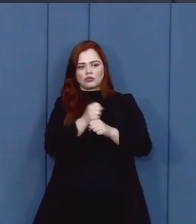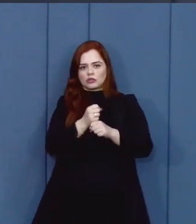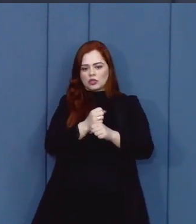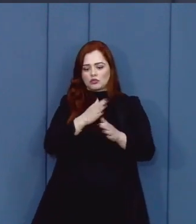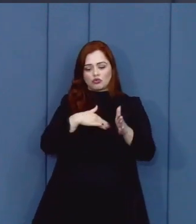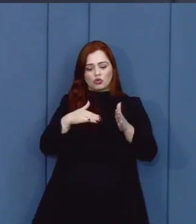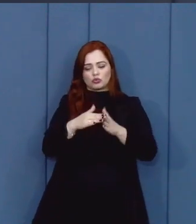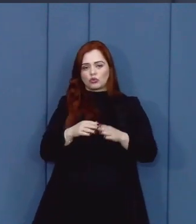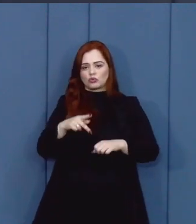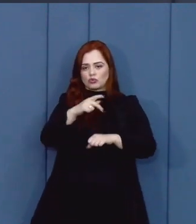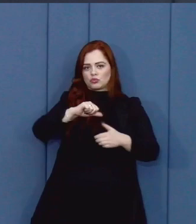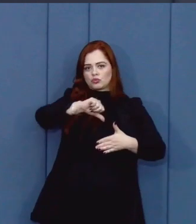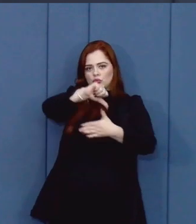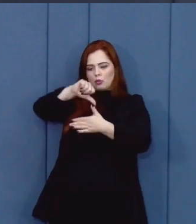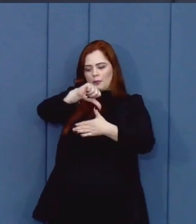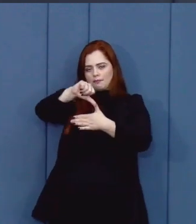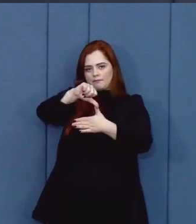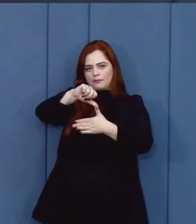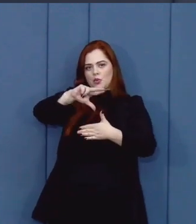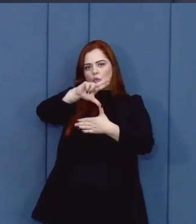articulação aqui entre os países da América Latina e de fora.